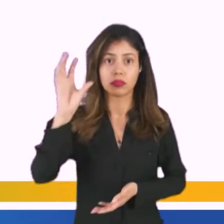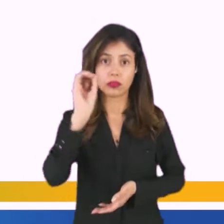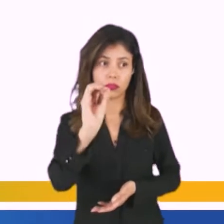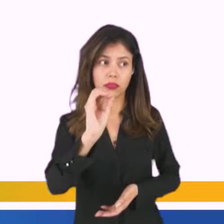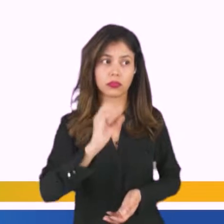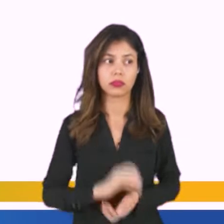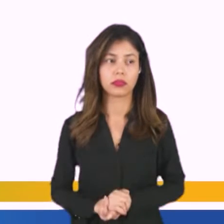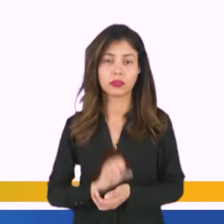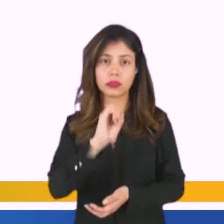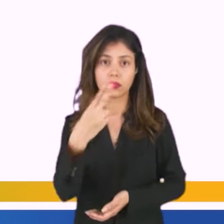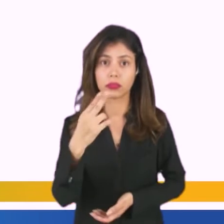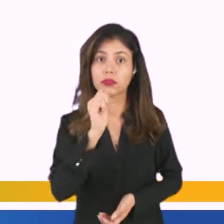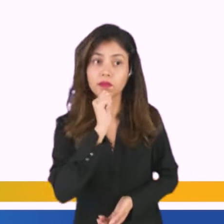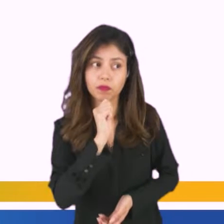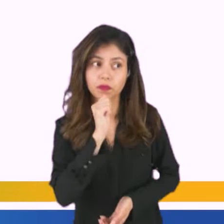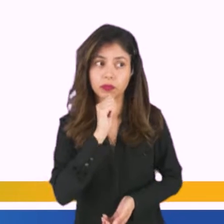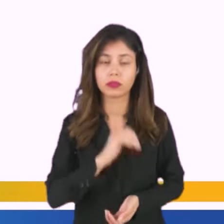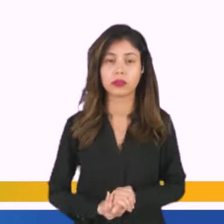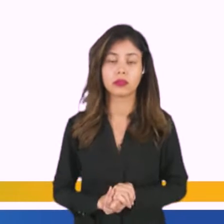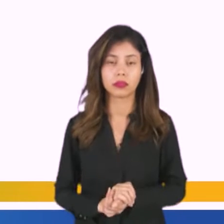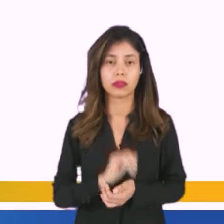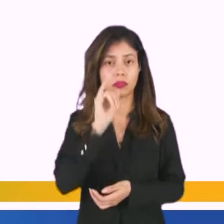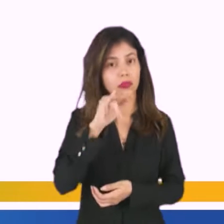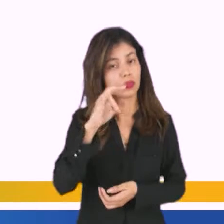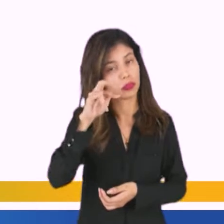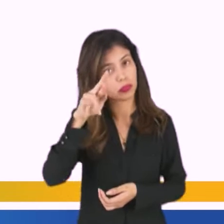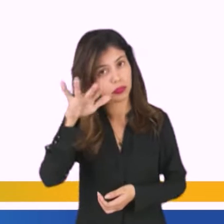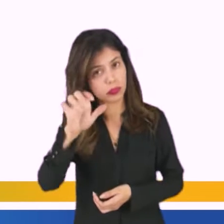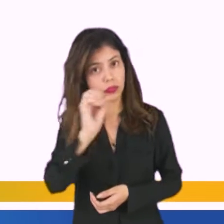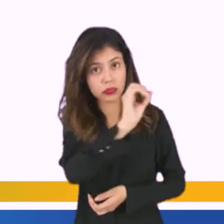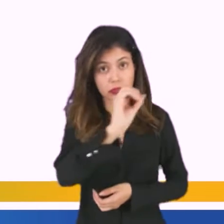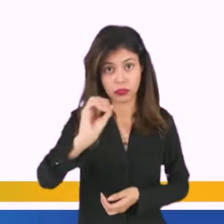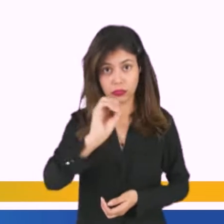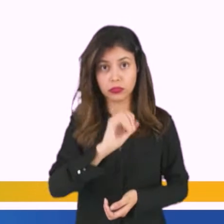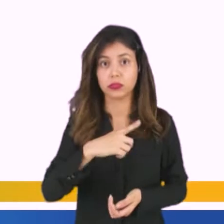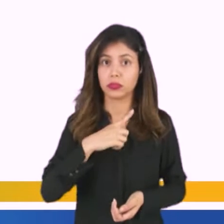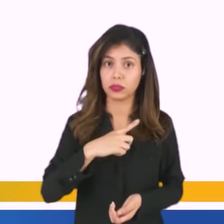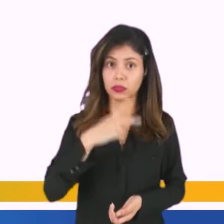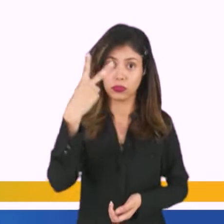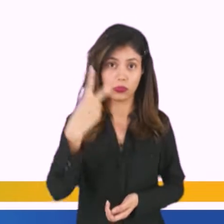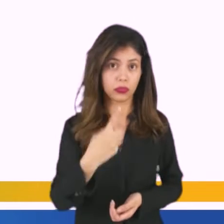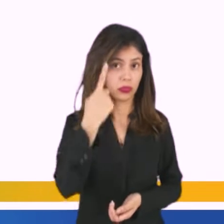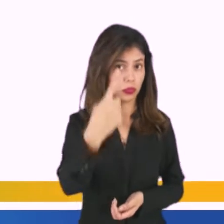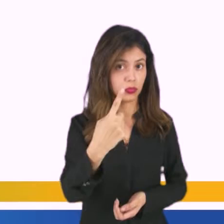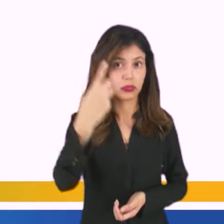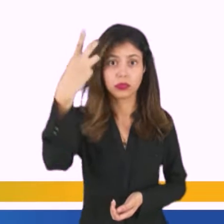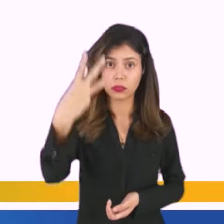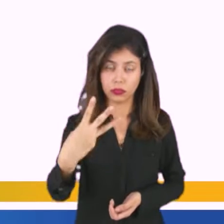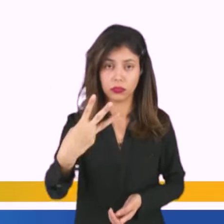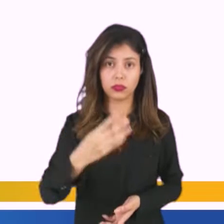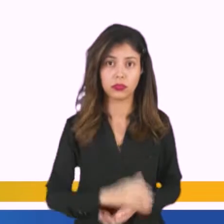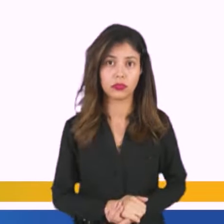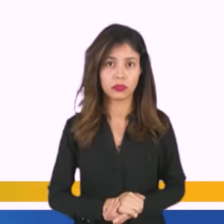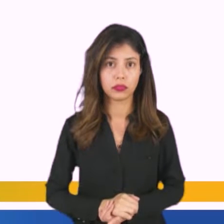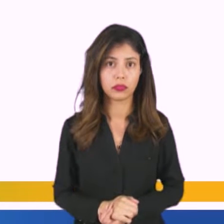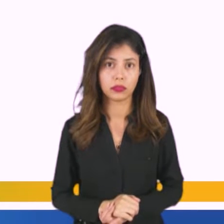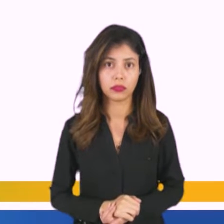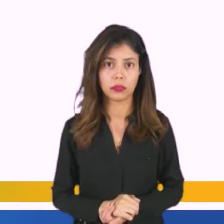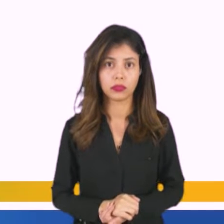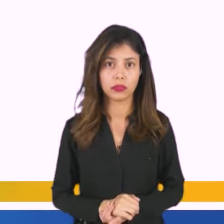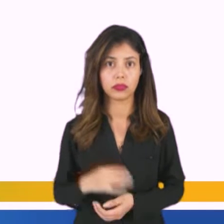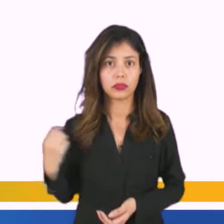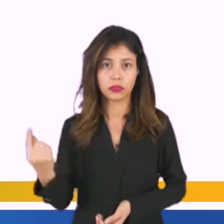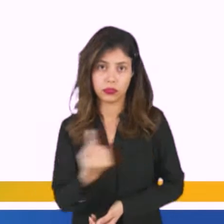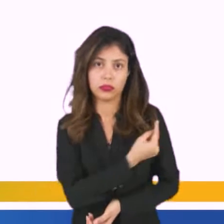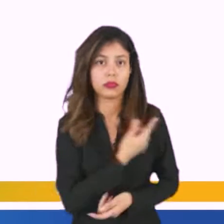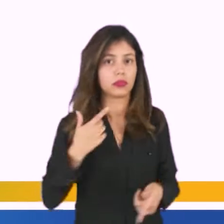igual a zero. Ou ainda, o meu coeficiente não é igual a zero. Nós temos o 2, o 1 e o 3.